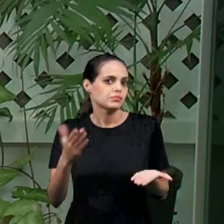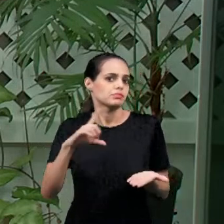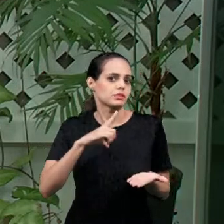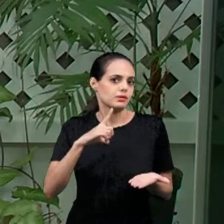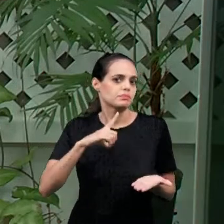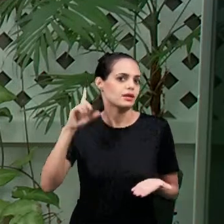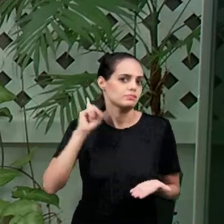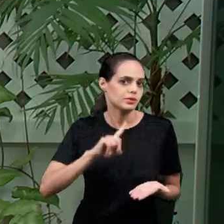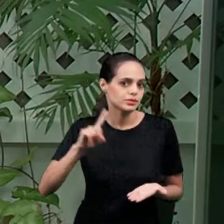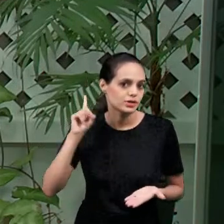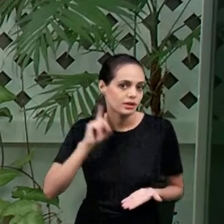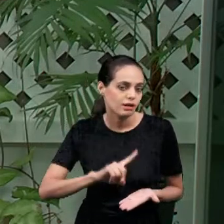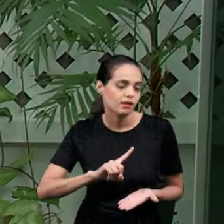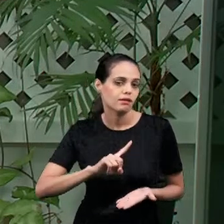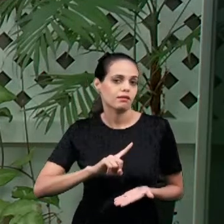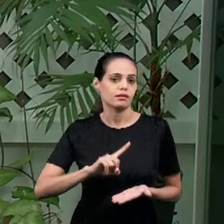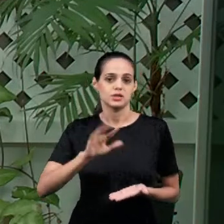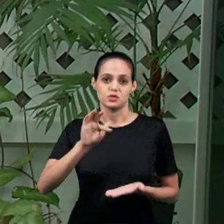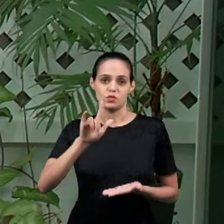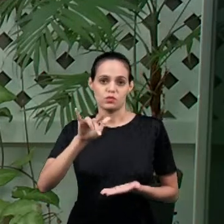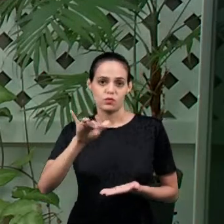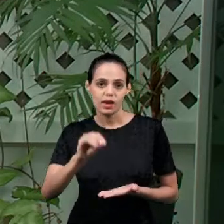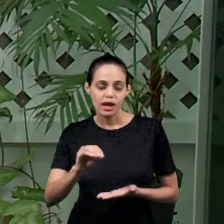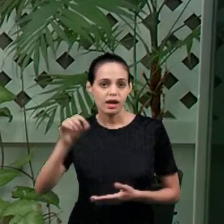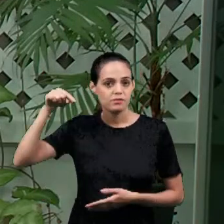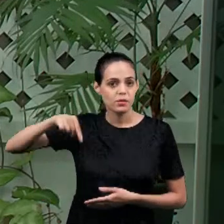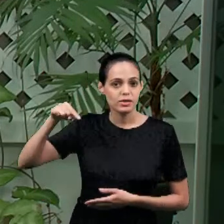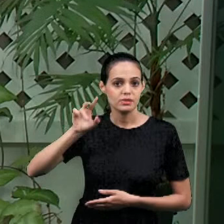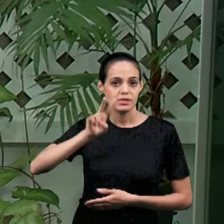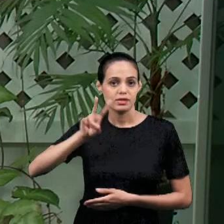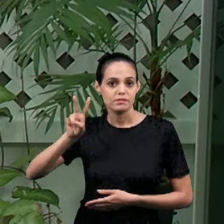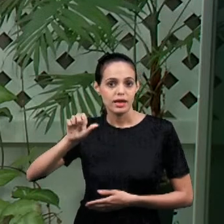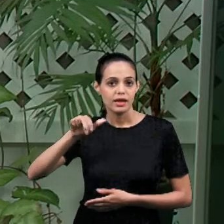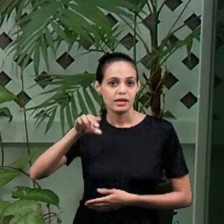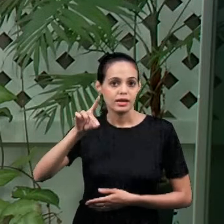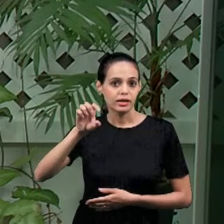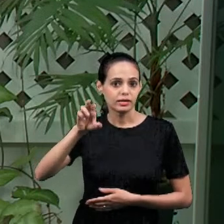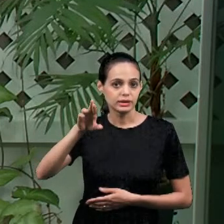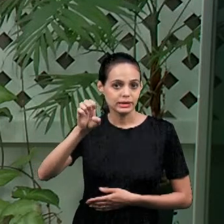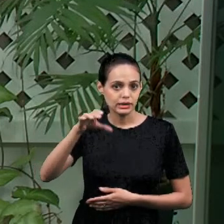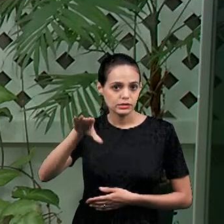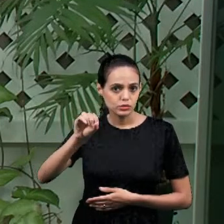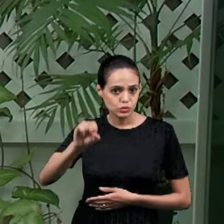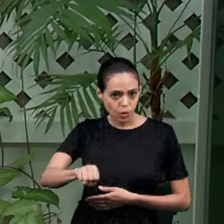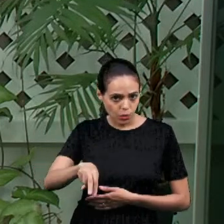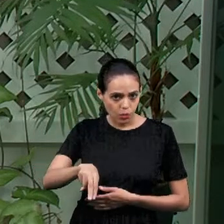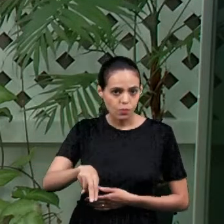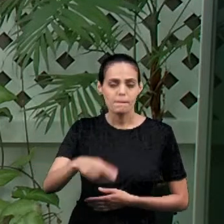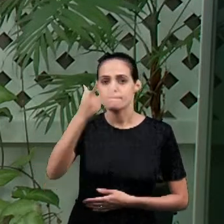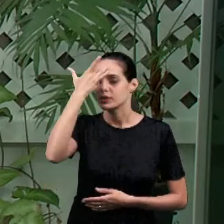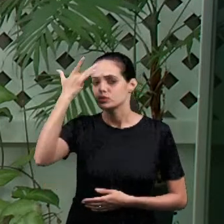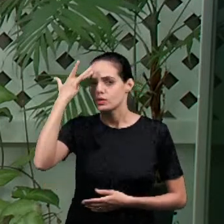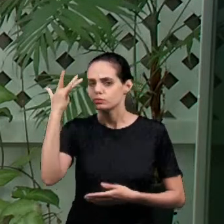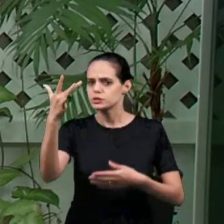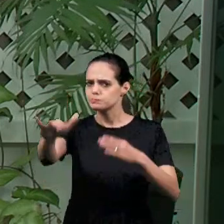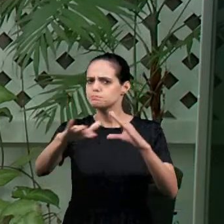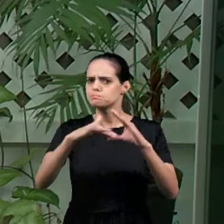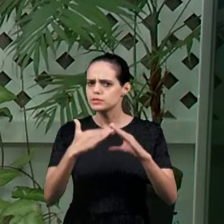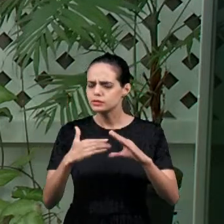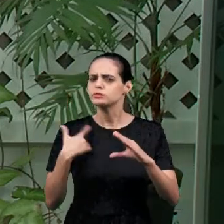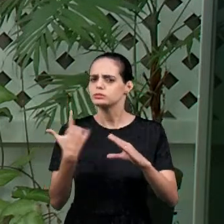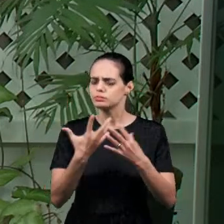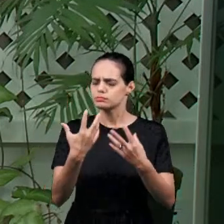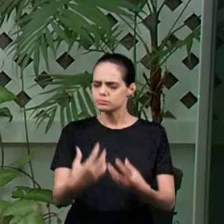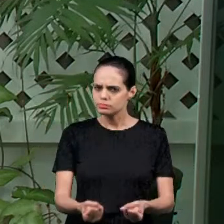o irmão Flávio, temos aqui em Vila Velha o Anderson. Então, são pessoas que estão sempre dando uma colaboração e muito